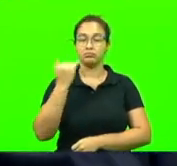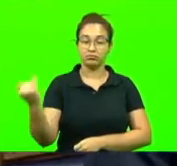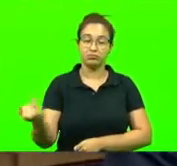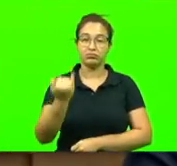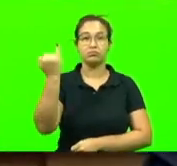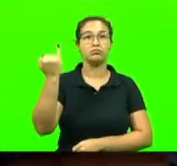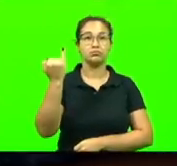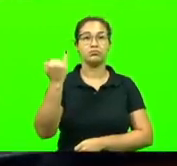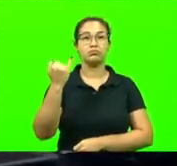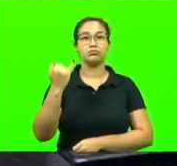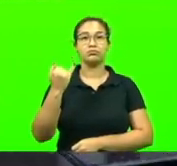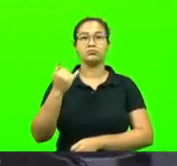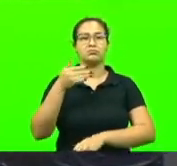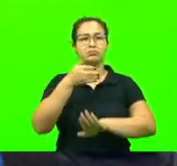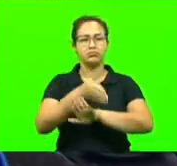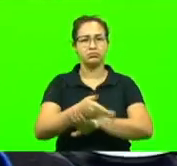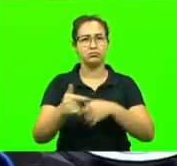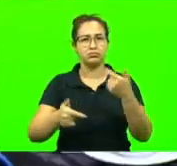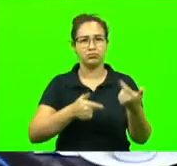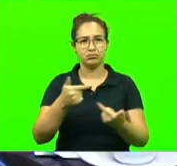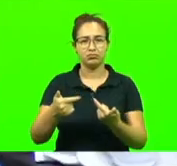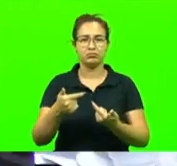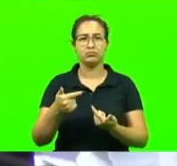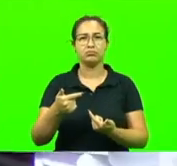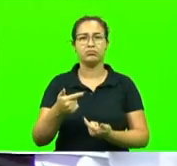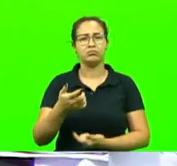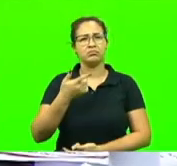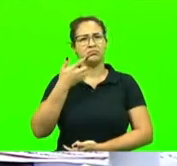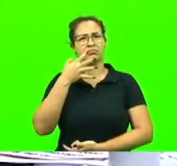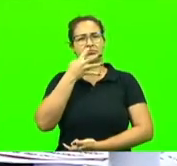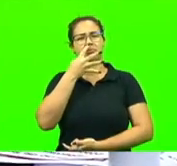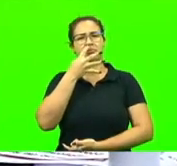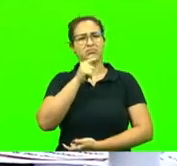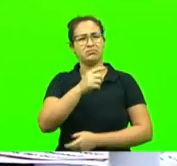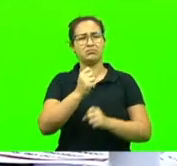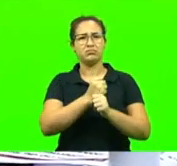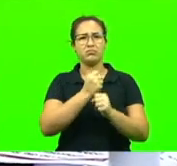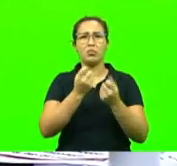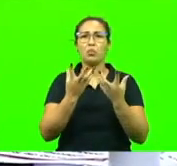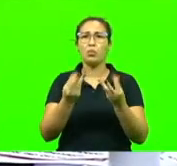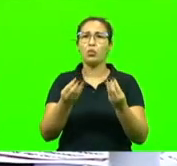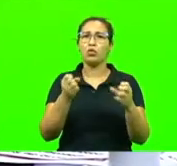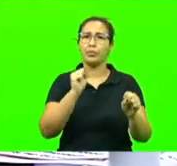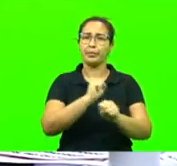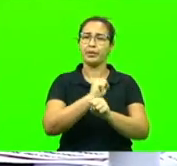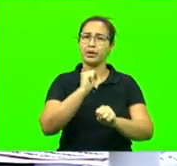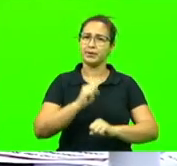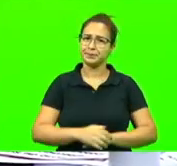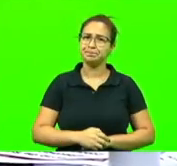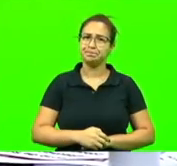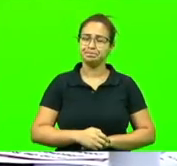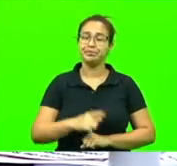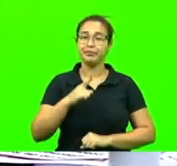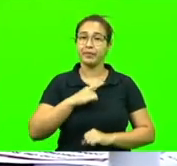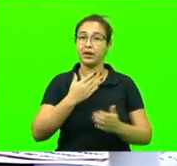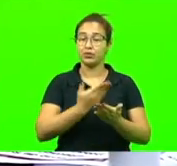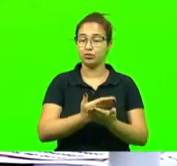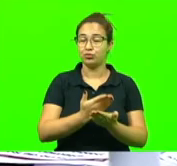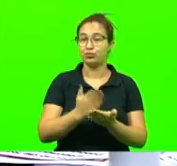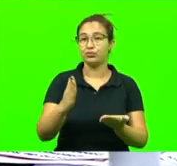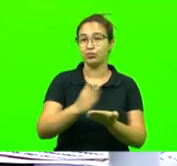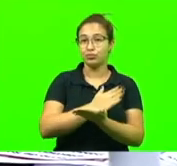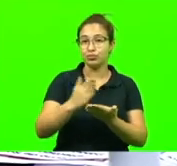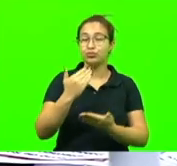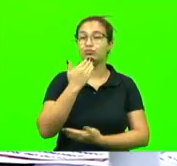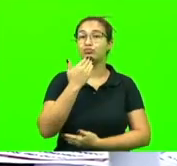trabalho. E me impressiona a quantidade de obras paradas ou paralisadas em Santa Catarina. Existem estudos que mostram que nós